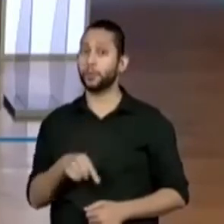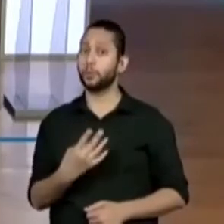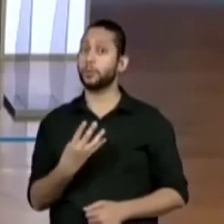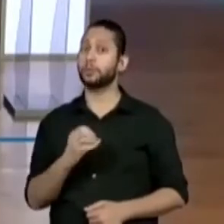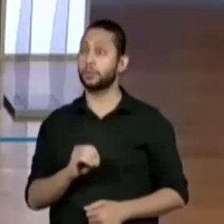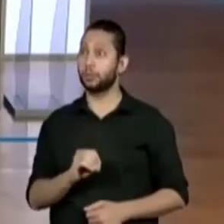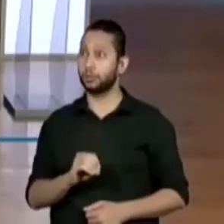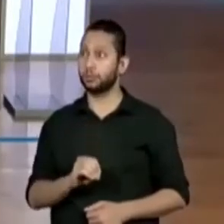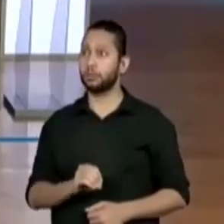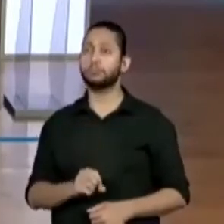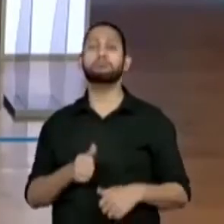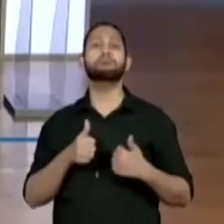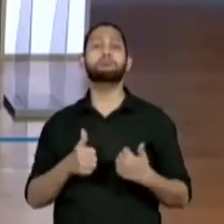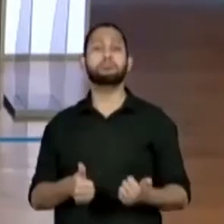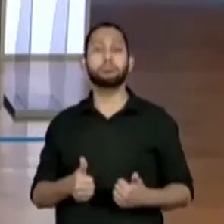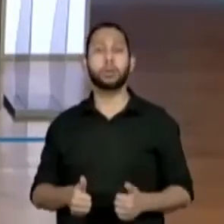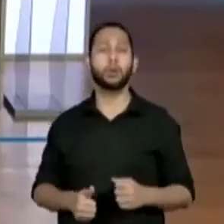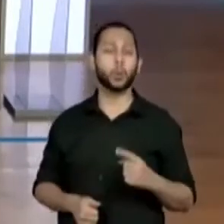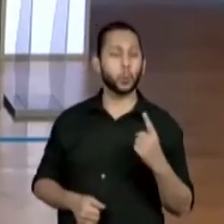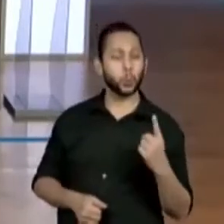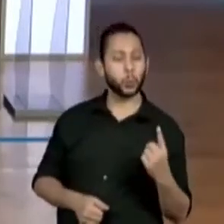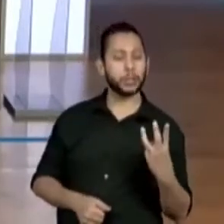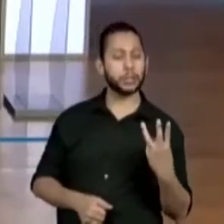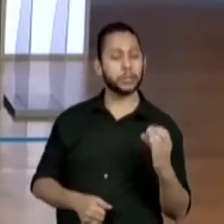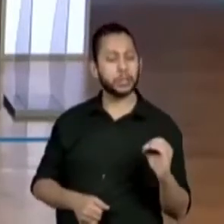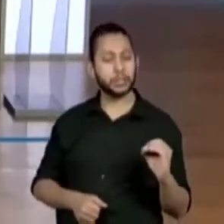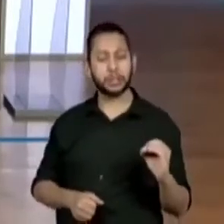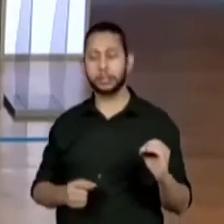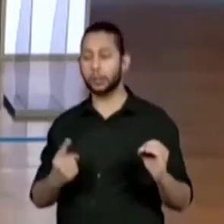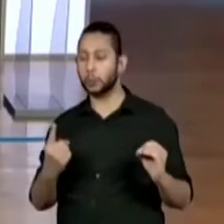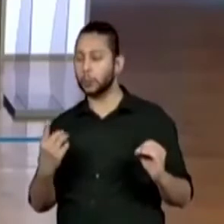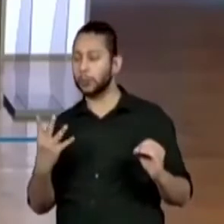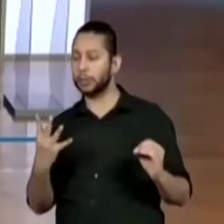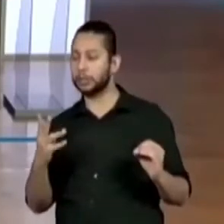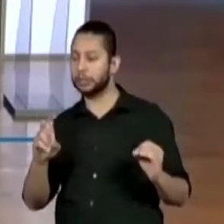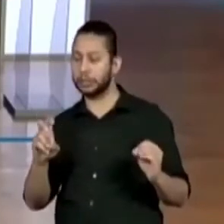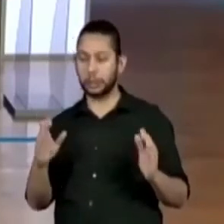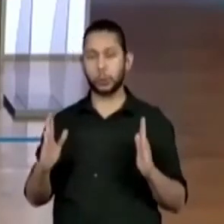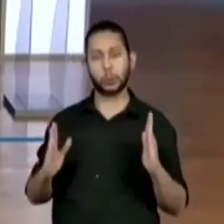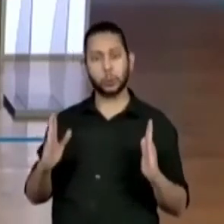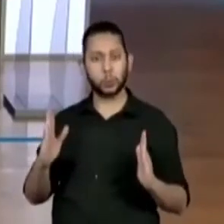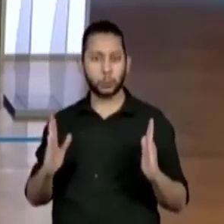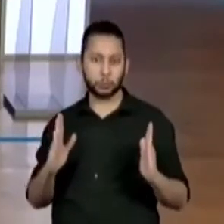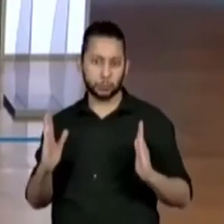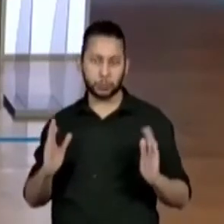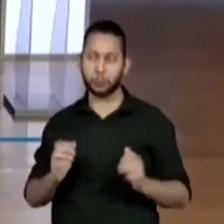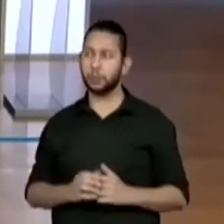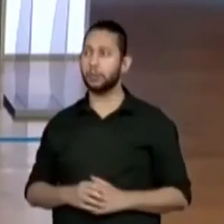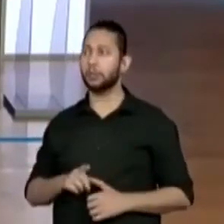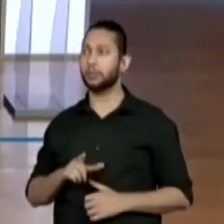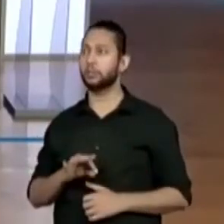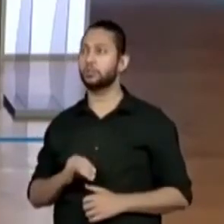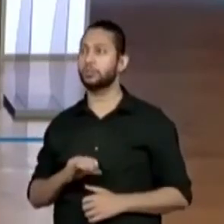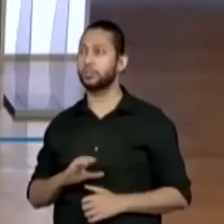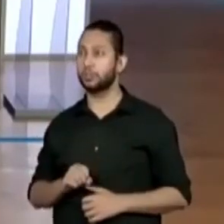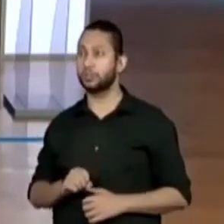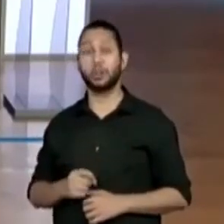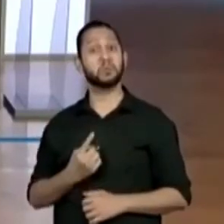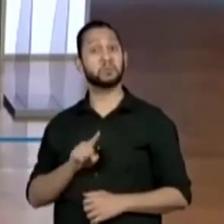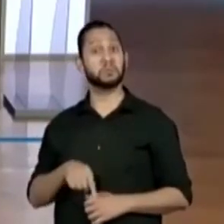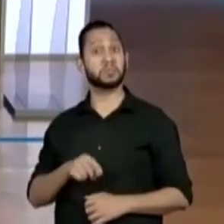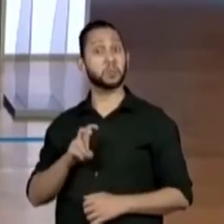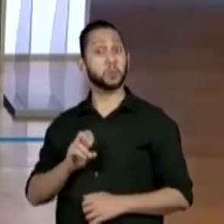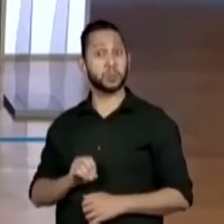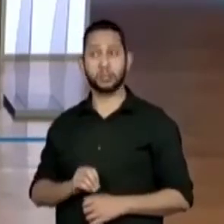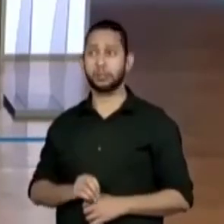Tá variando então mais ou menos entre 1,30 a 1,45, é isso? Aí tem a Letícia aí com 1,50 m.